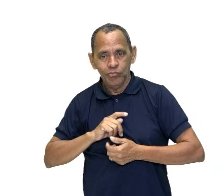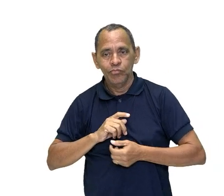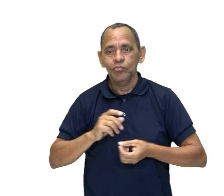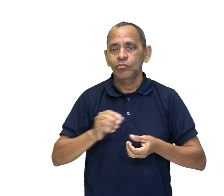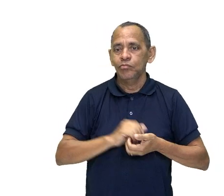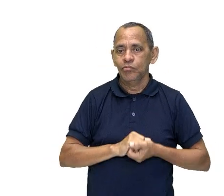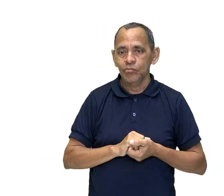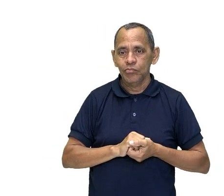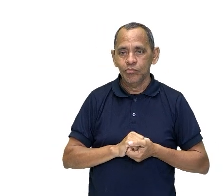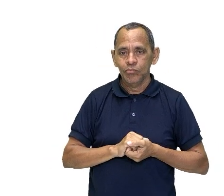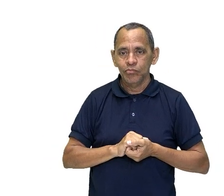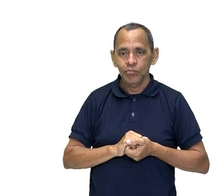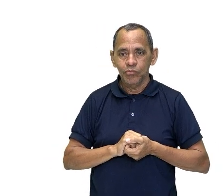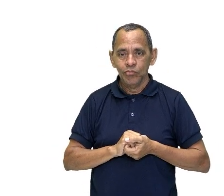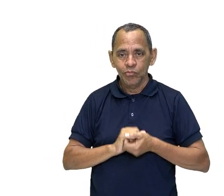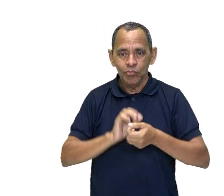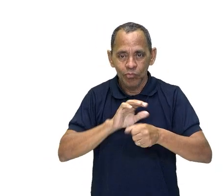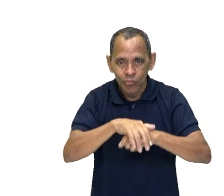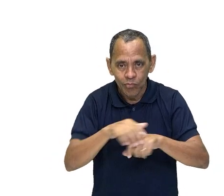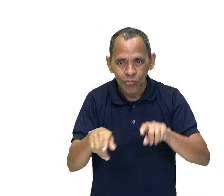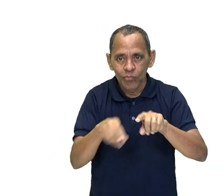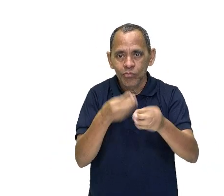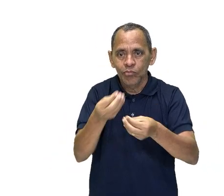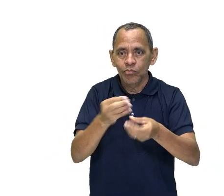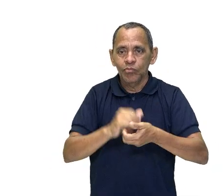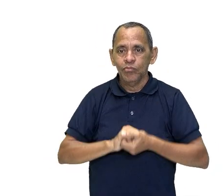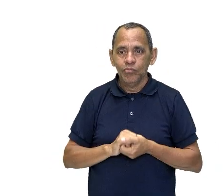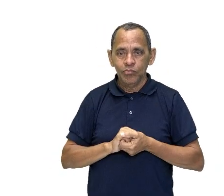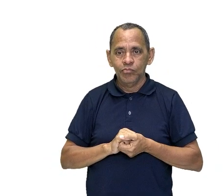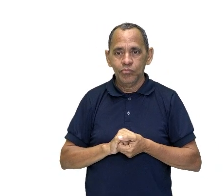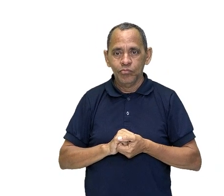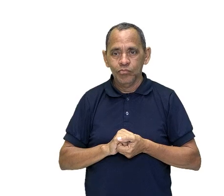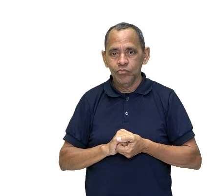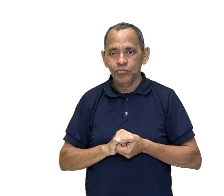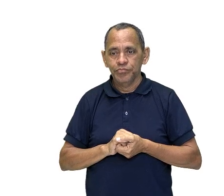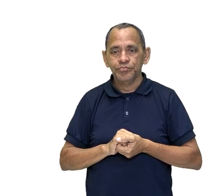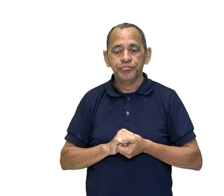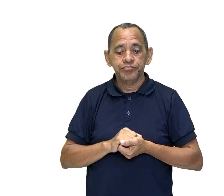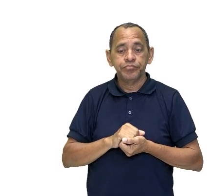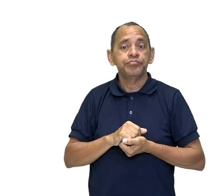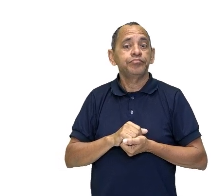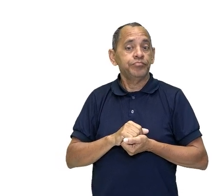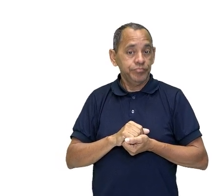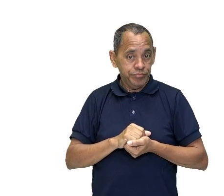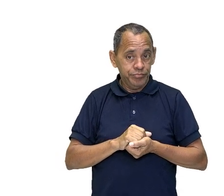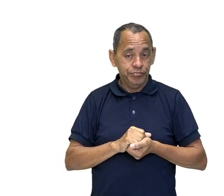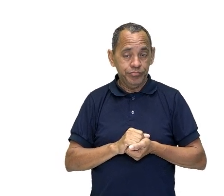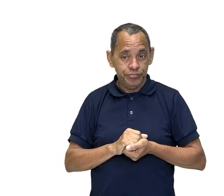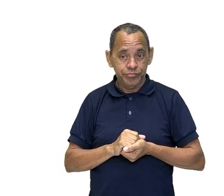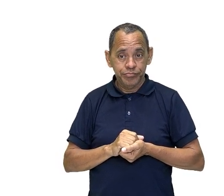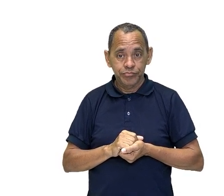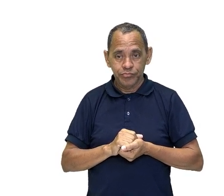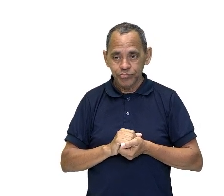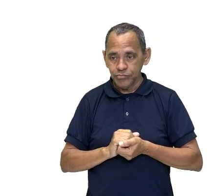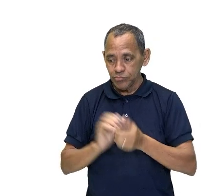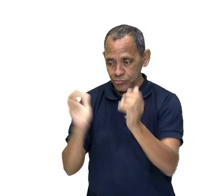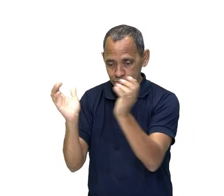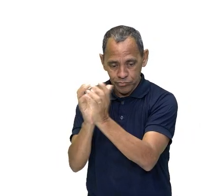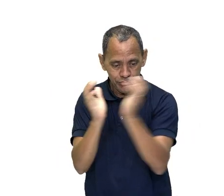parte das vezes, por algum representante dos oligarcas de um desses